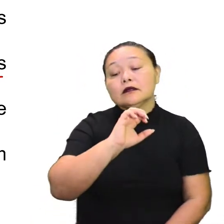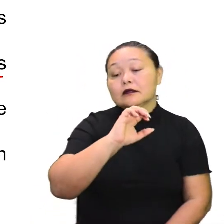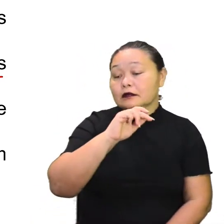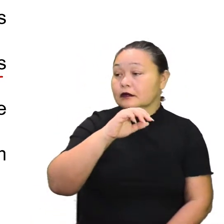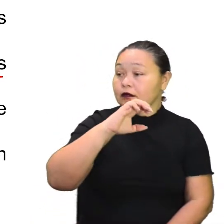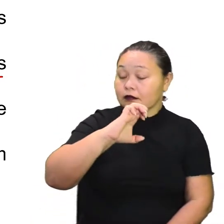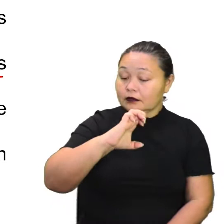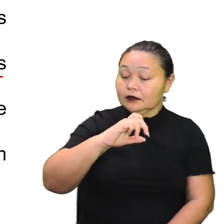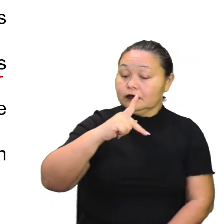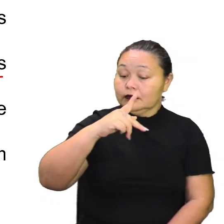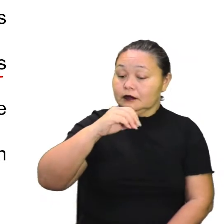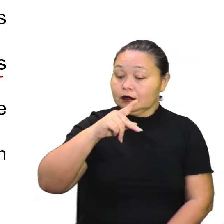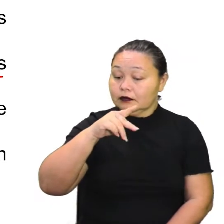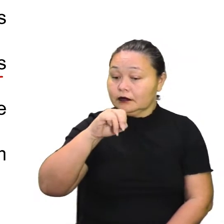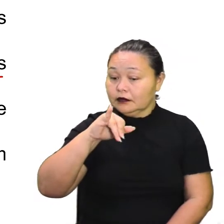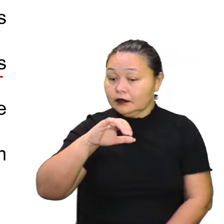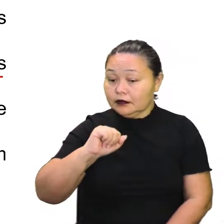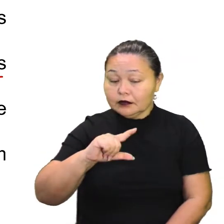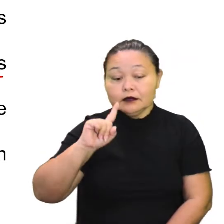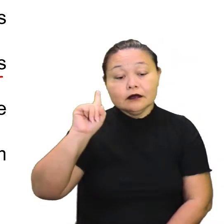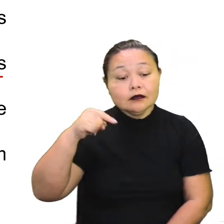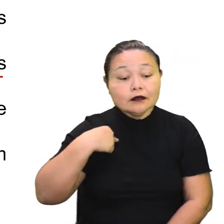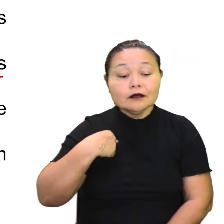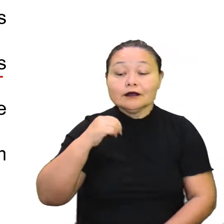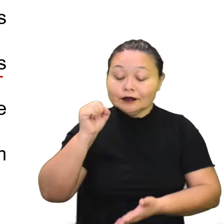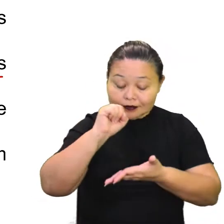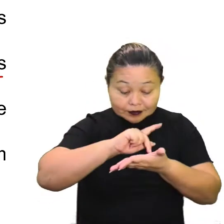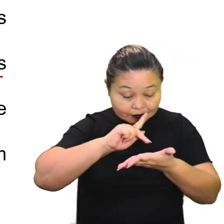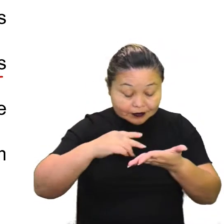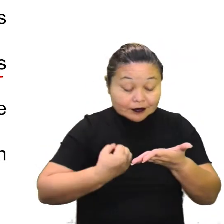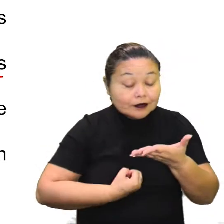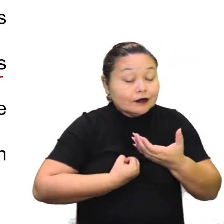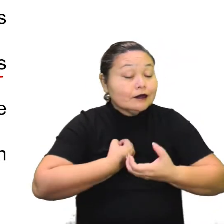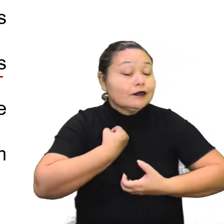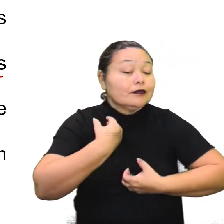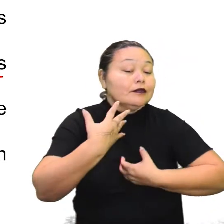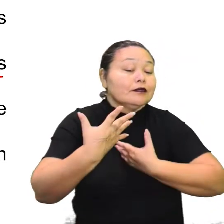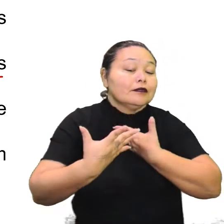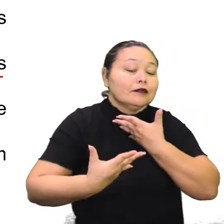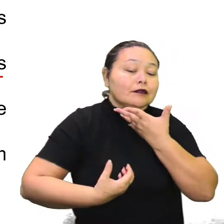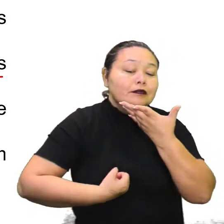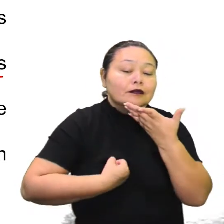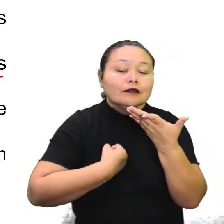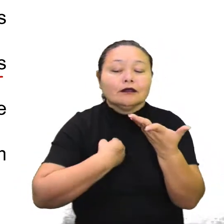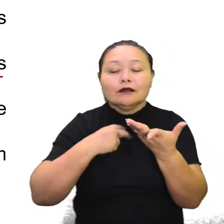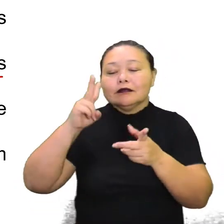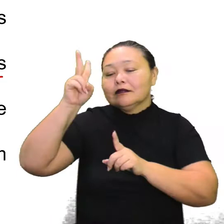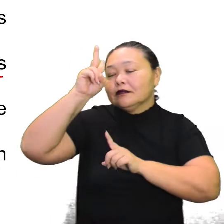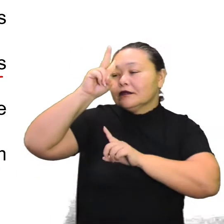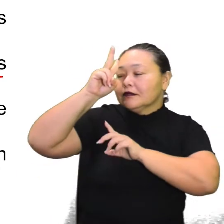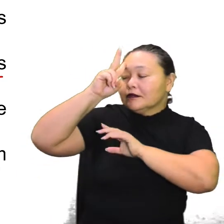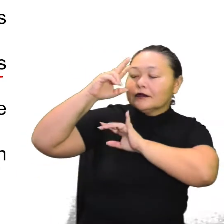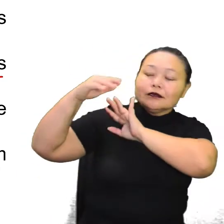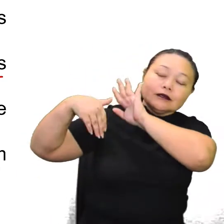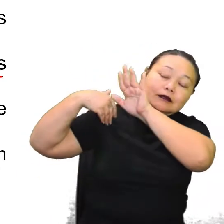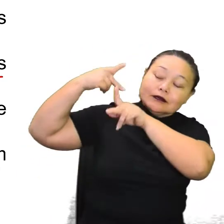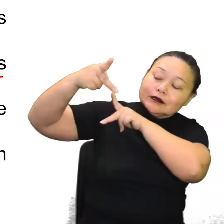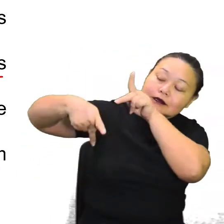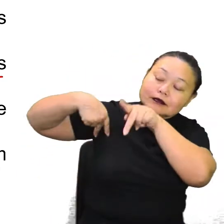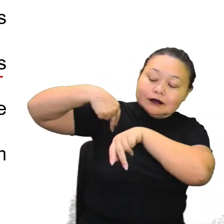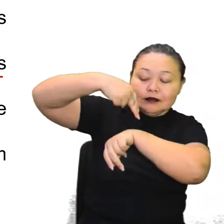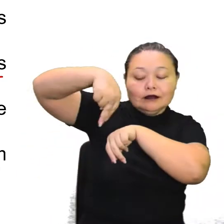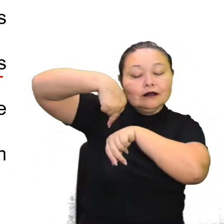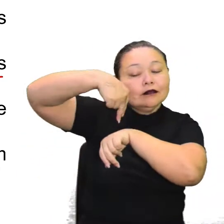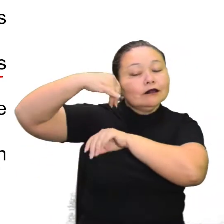uma epopeia também, que são poemas épicos extensos, que narram a história de um povo ou de